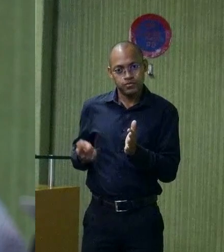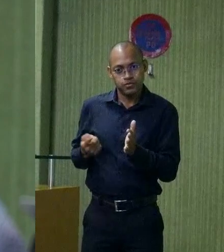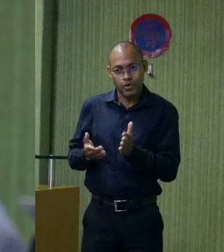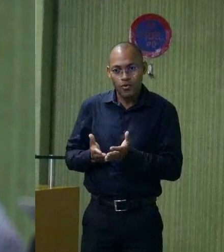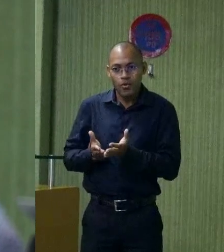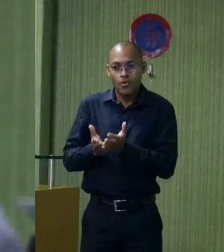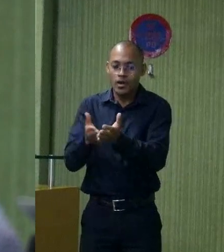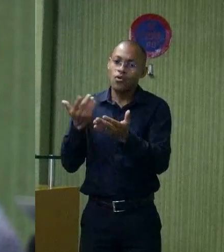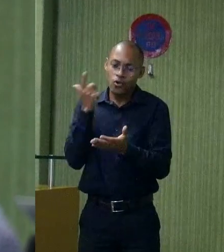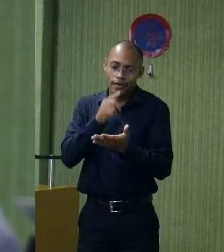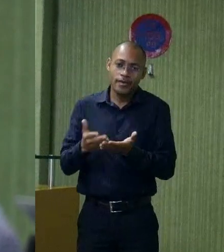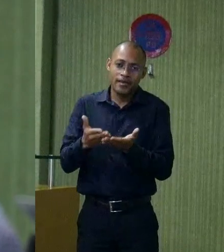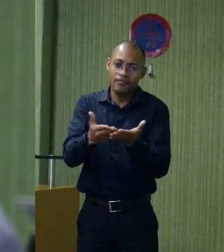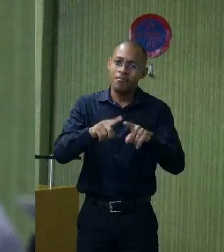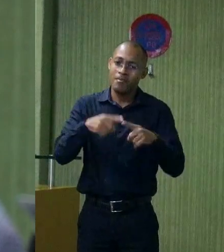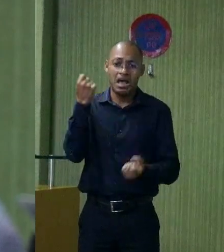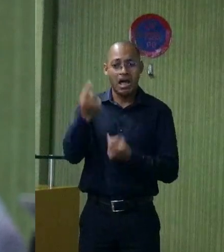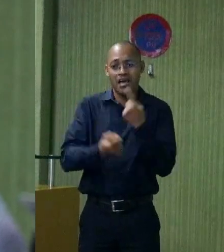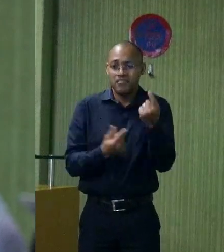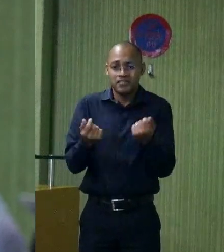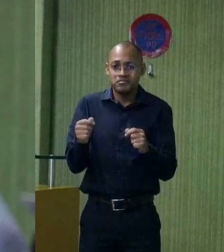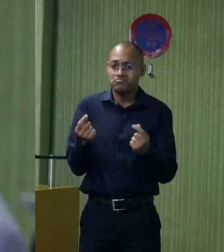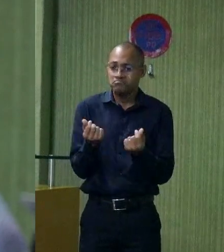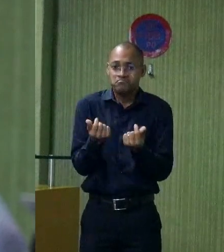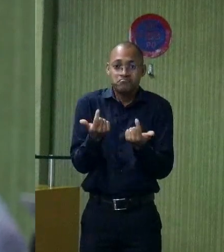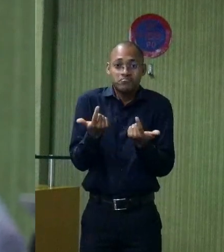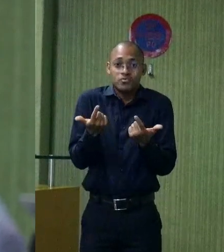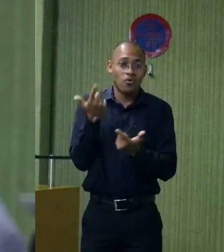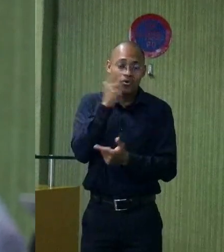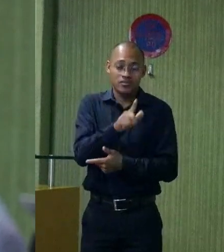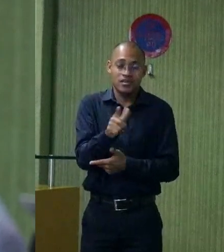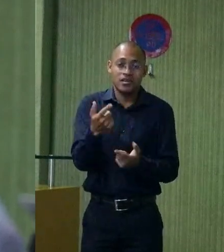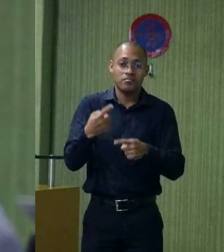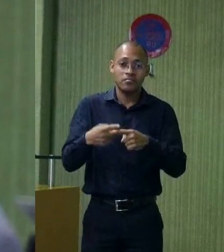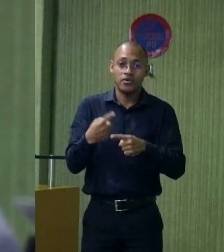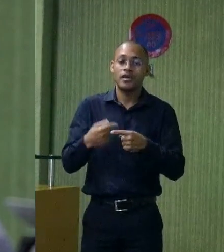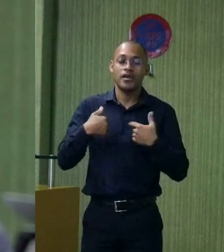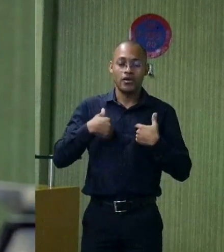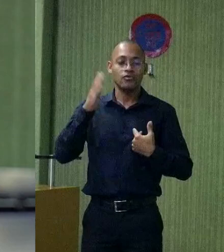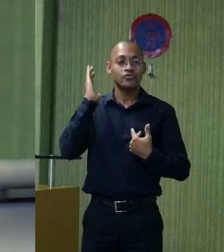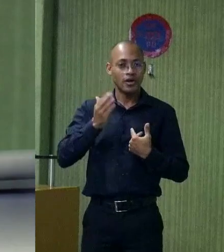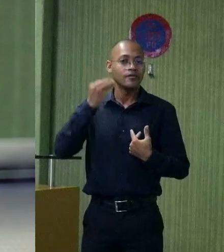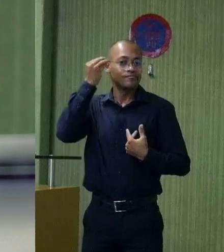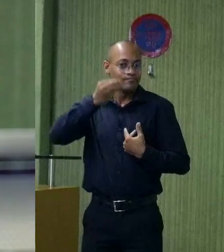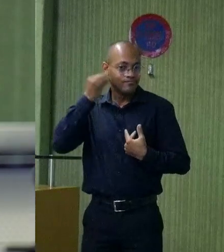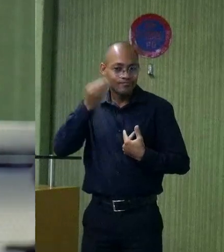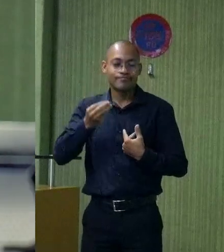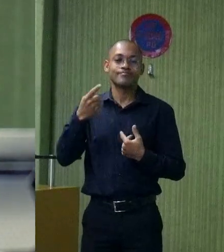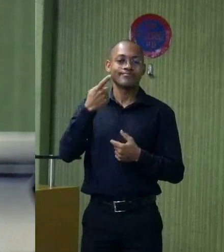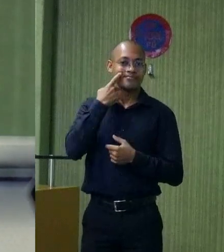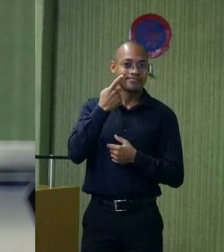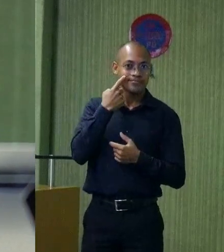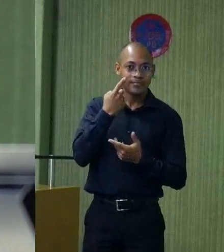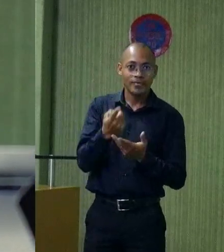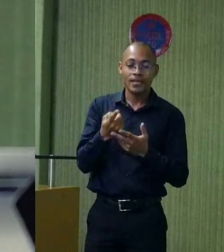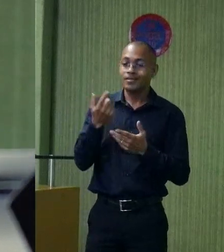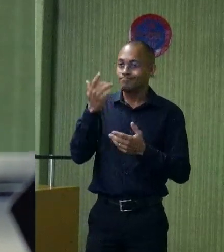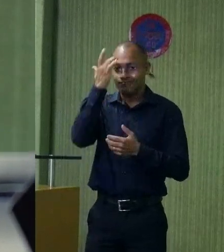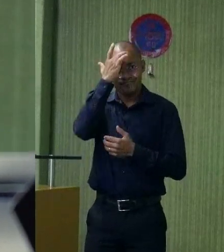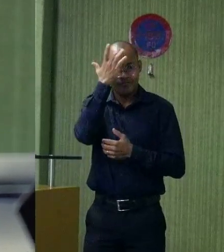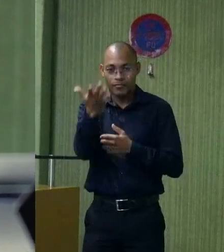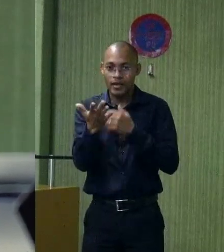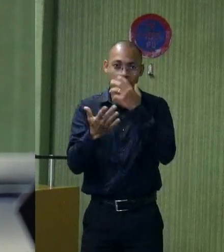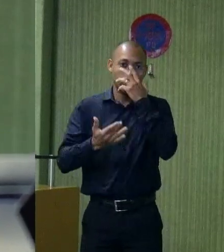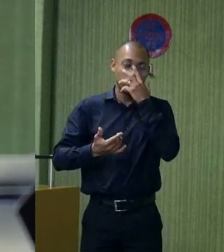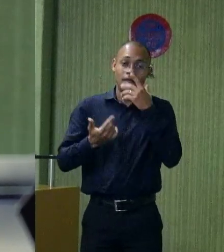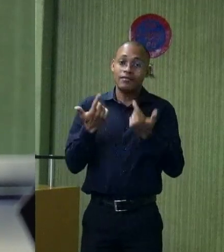até a criança Mas às vezes não tem condições porque eu mesmo já andei já vi não é fácil às vezes não tem nem a questão do